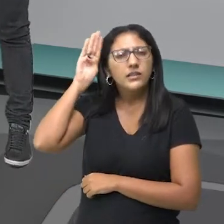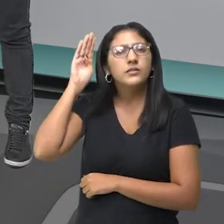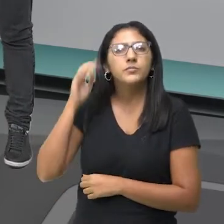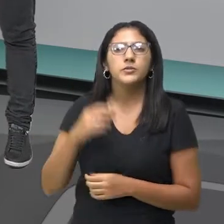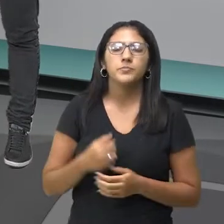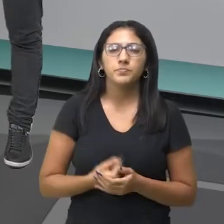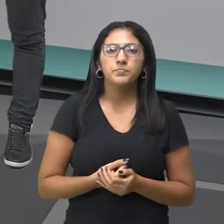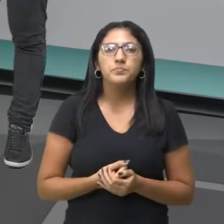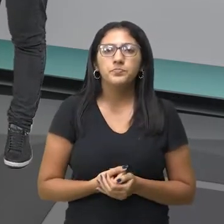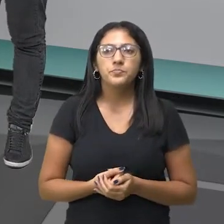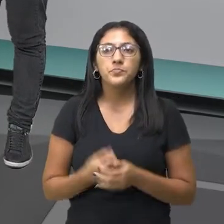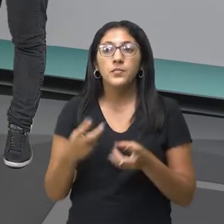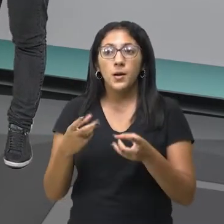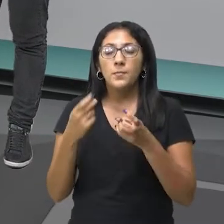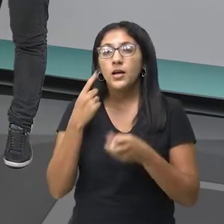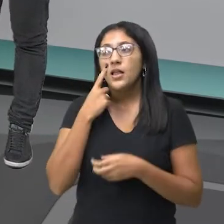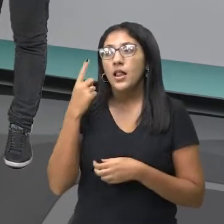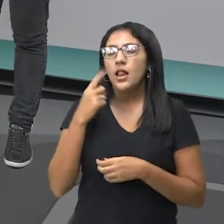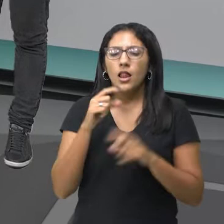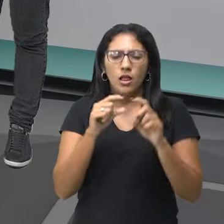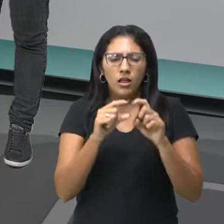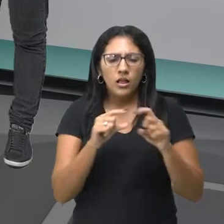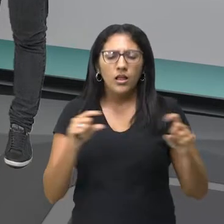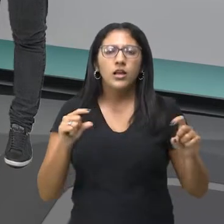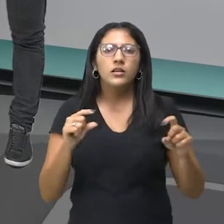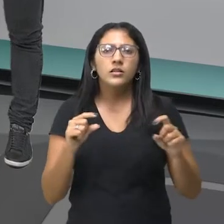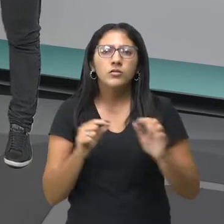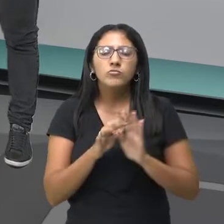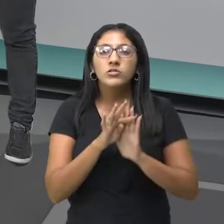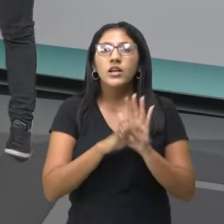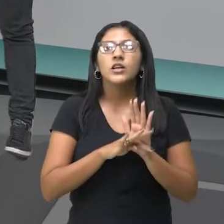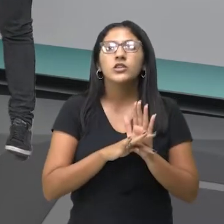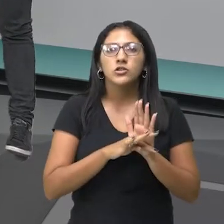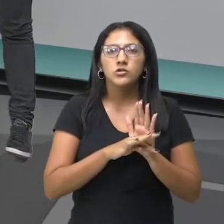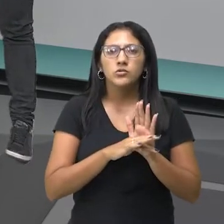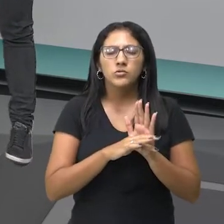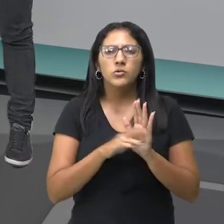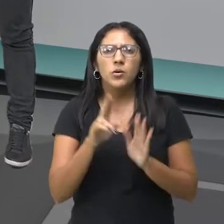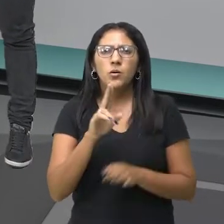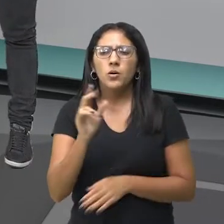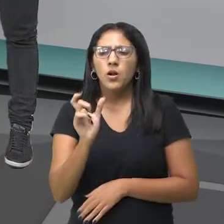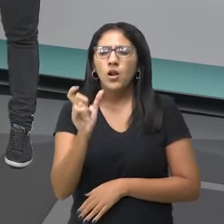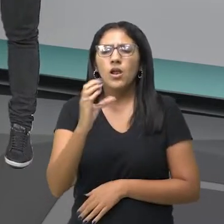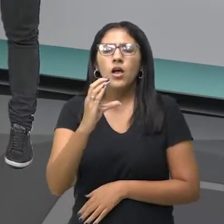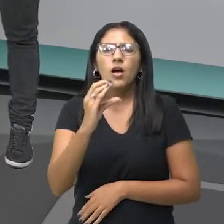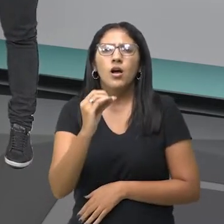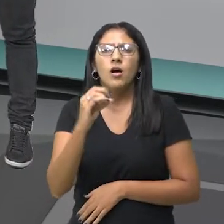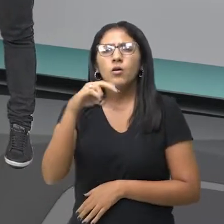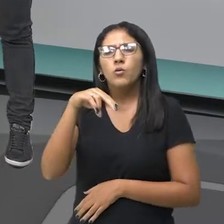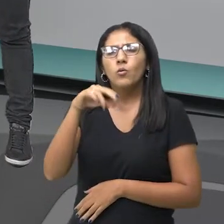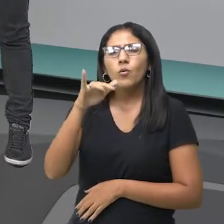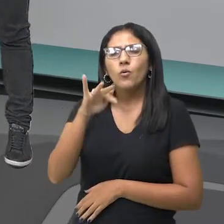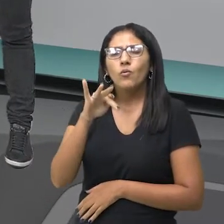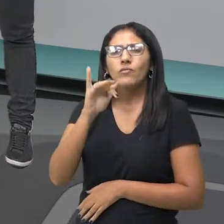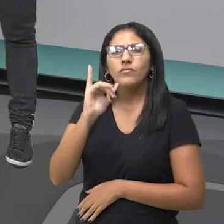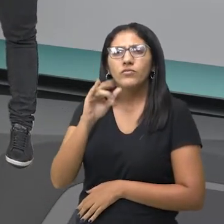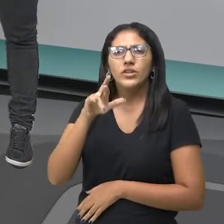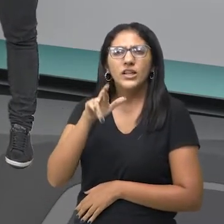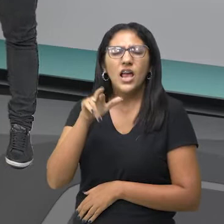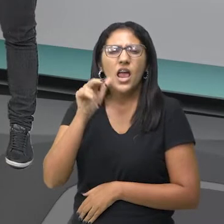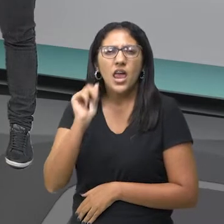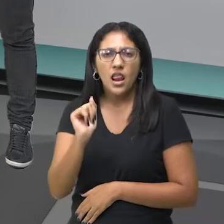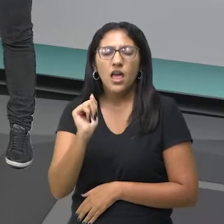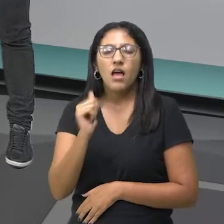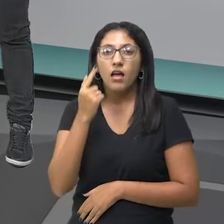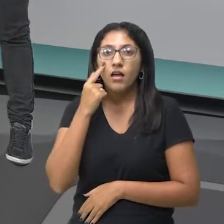ok? E observe que ao final do nosso parágrafo nós temos o verbo conferir. Confira, né? Uma ordem para o leitor, convidando o leitor